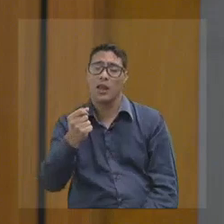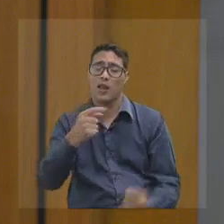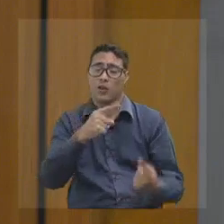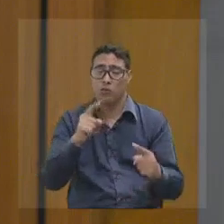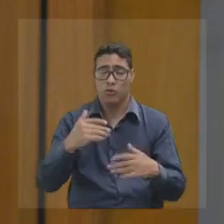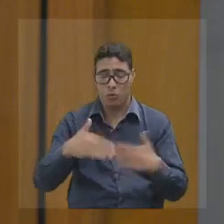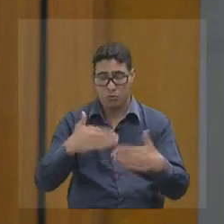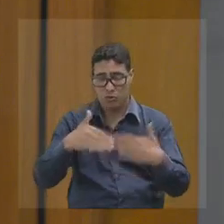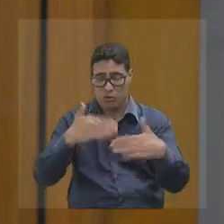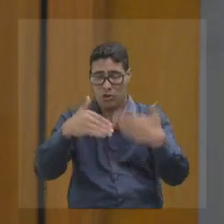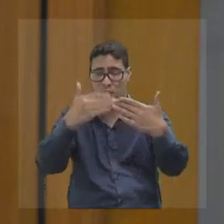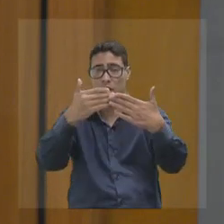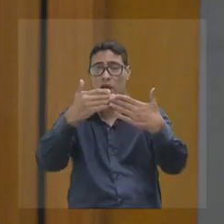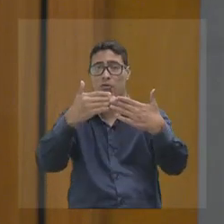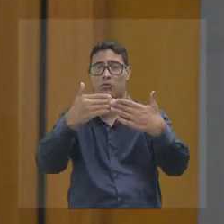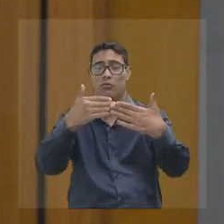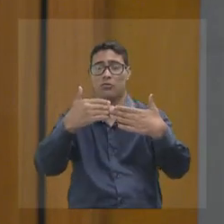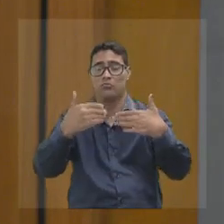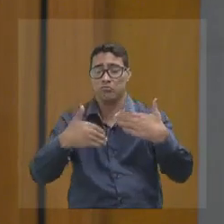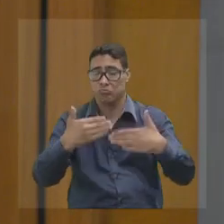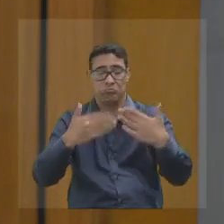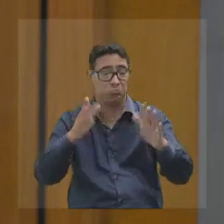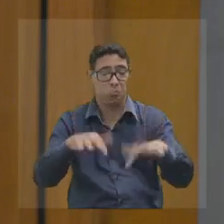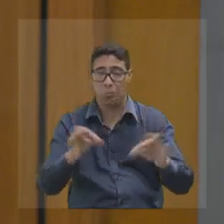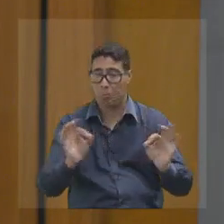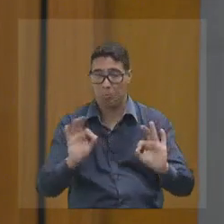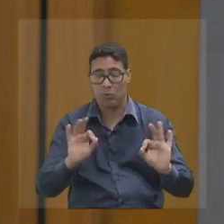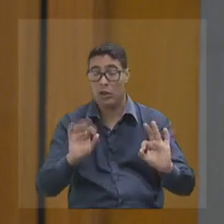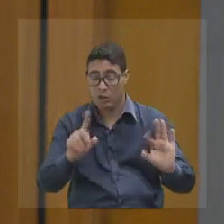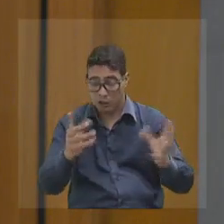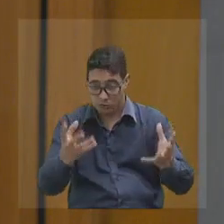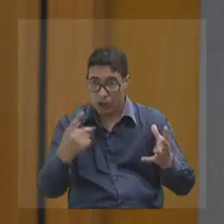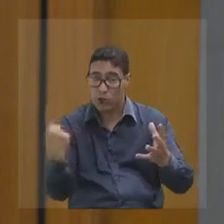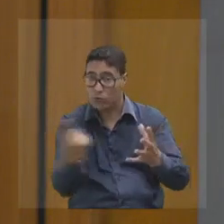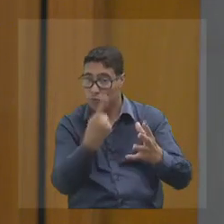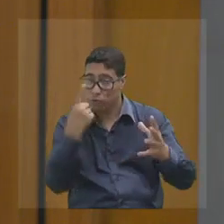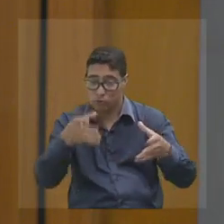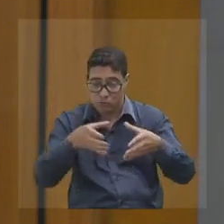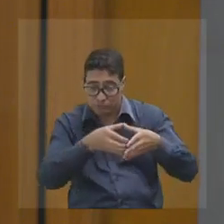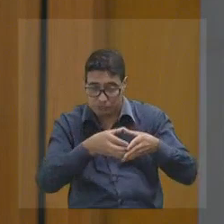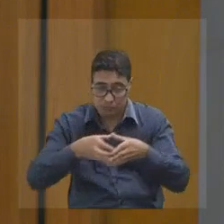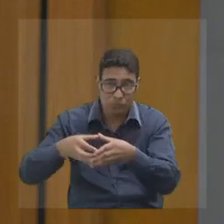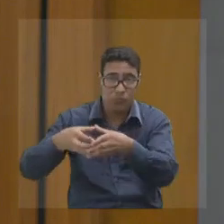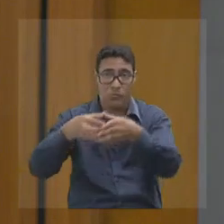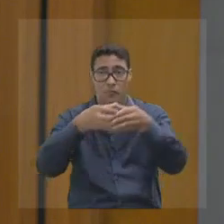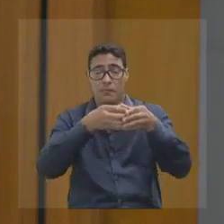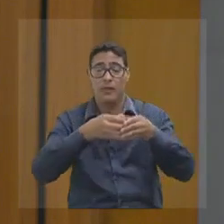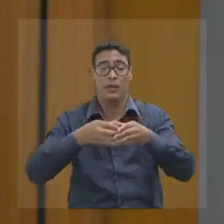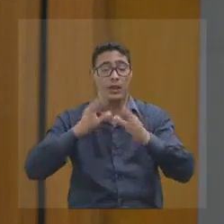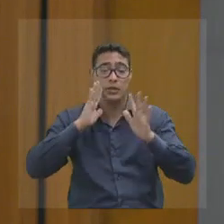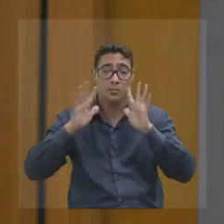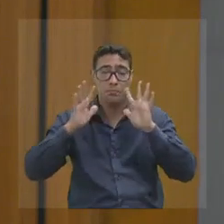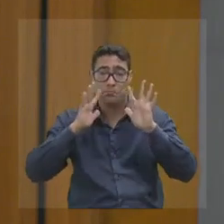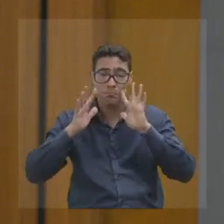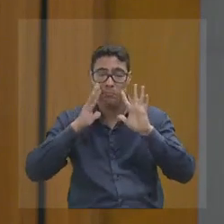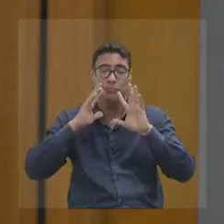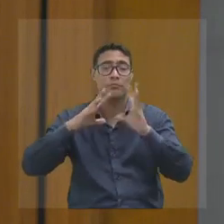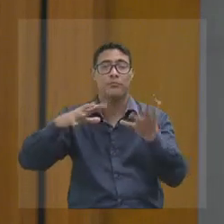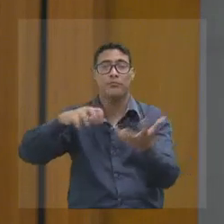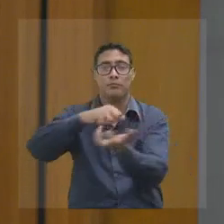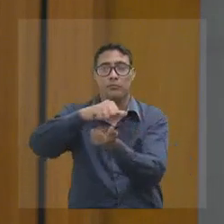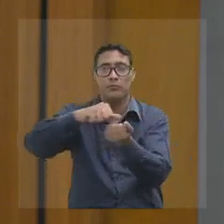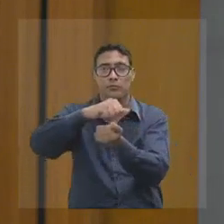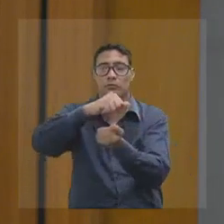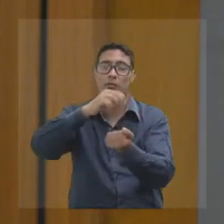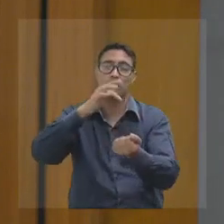eu quero um progresso um desenvolvimento que inclua os mais pobres e que a gente pensa na sustentabilidade futura principalmente com relação